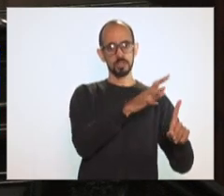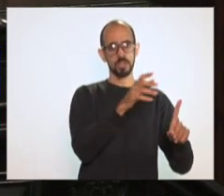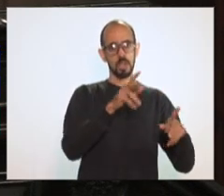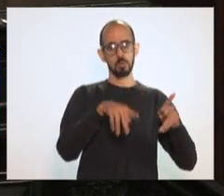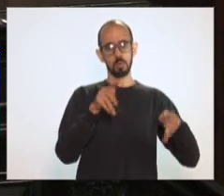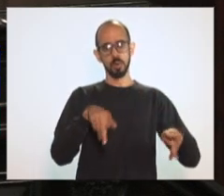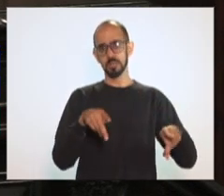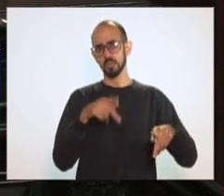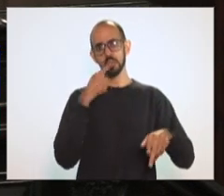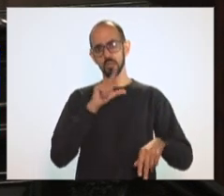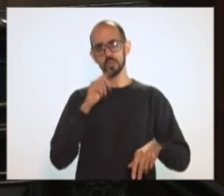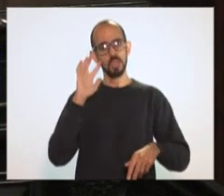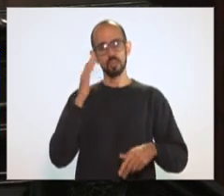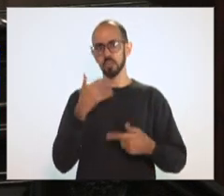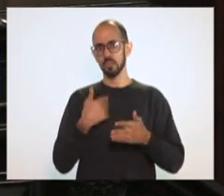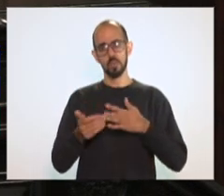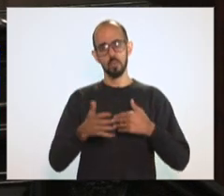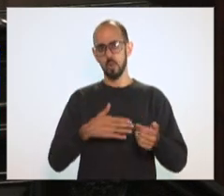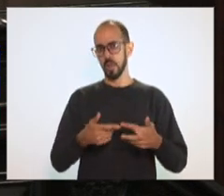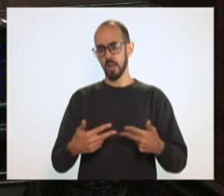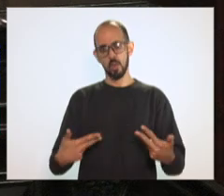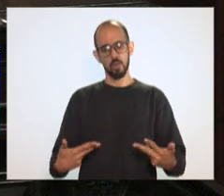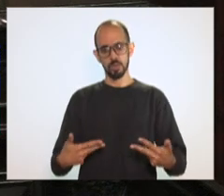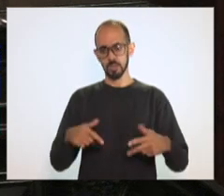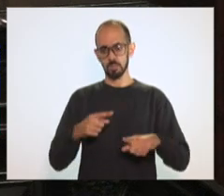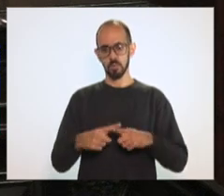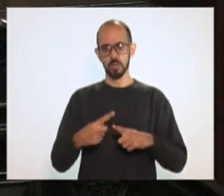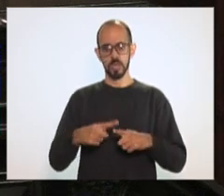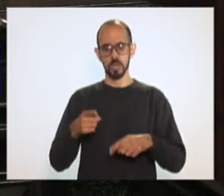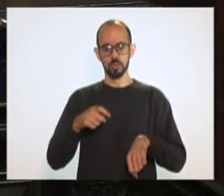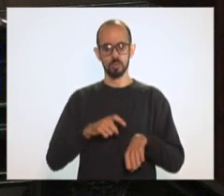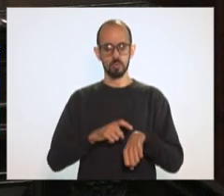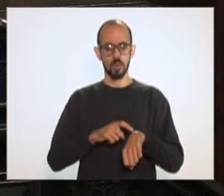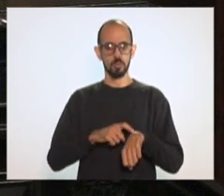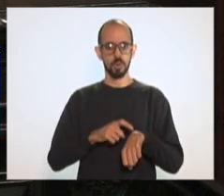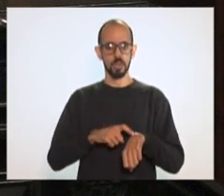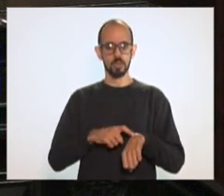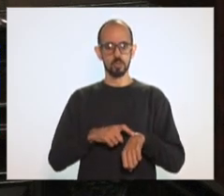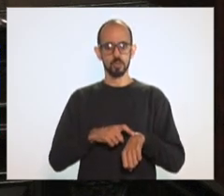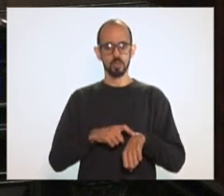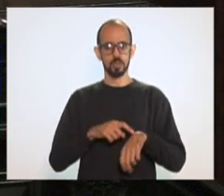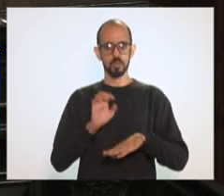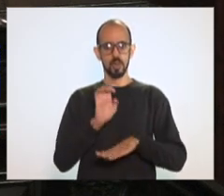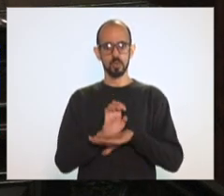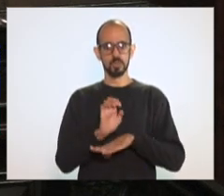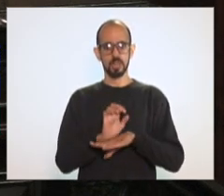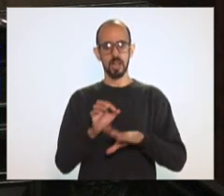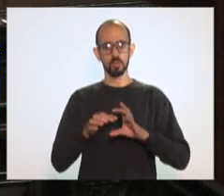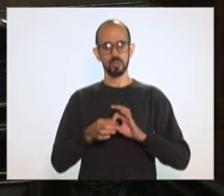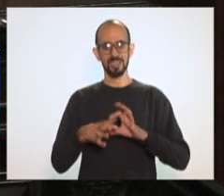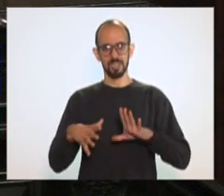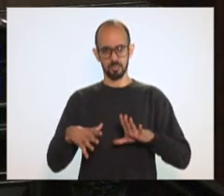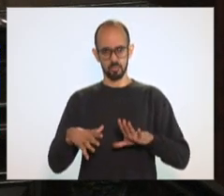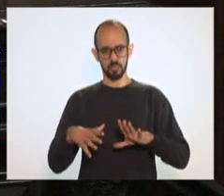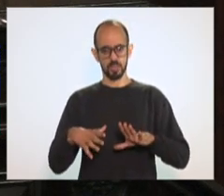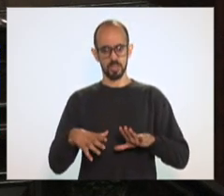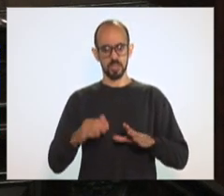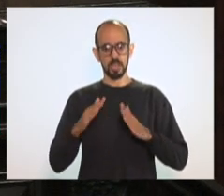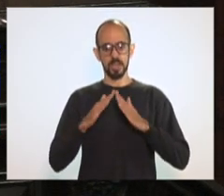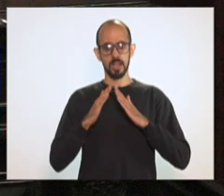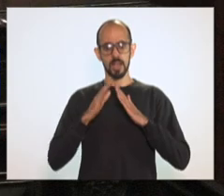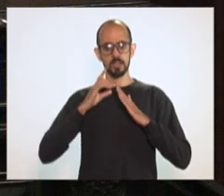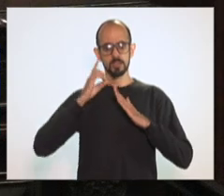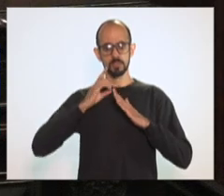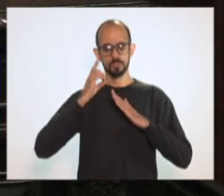que bem entender. Enquanto estivermos no estado democrático de direito, enquanto esse parlamento estiver funcionando,